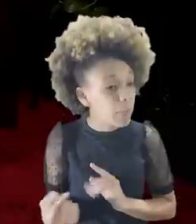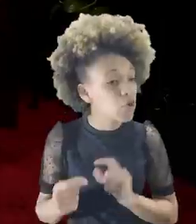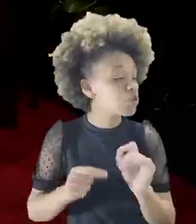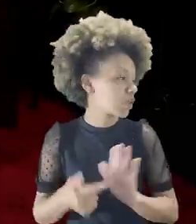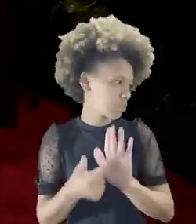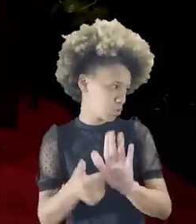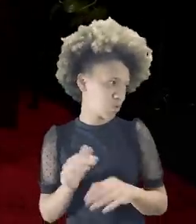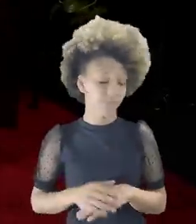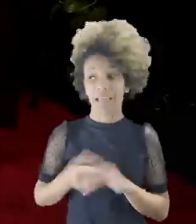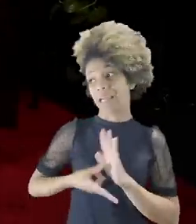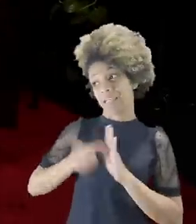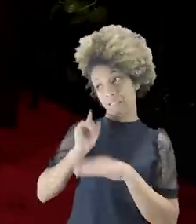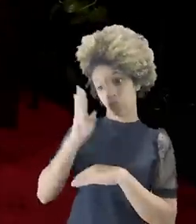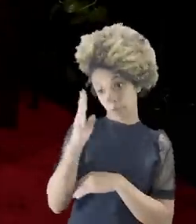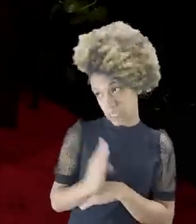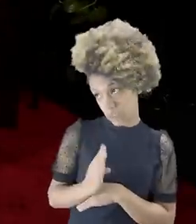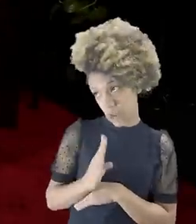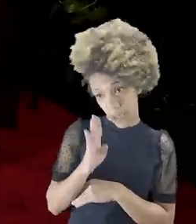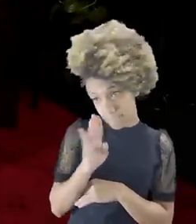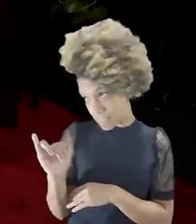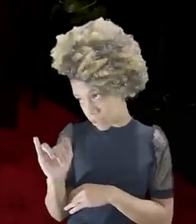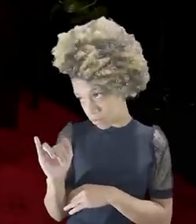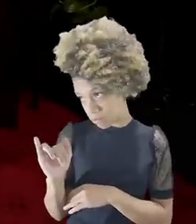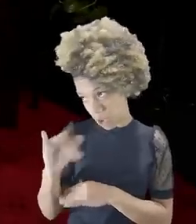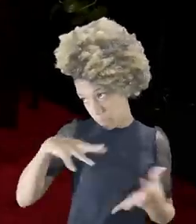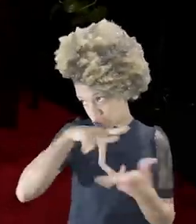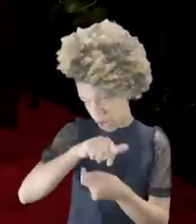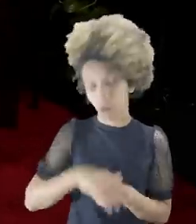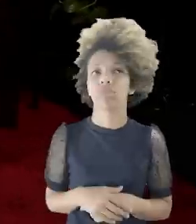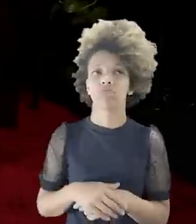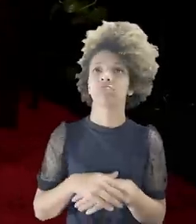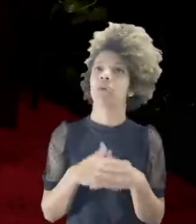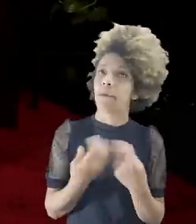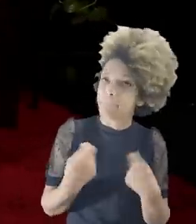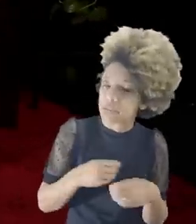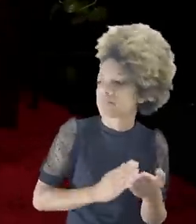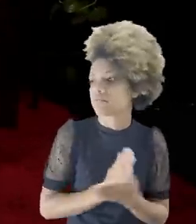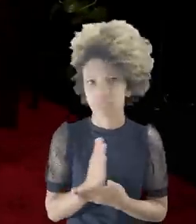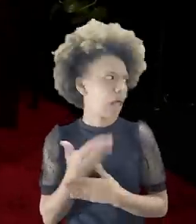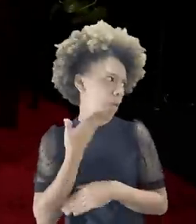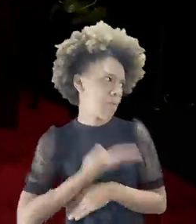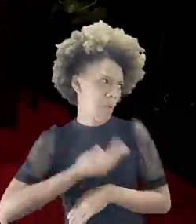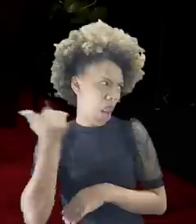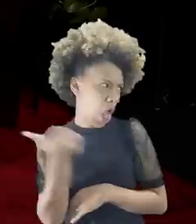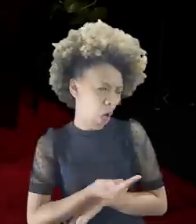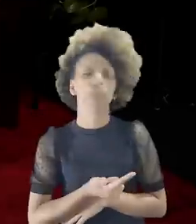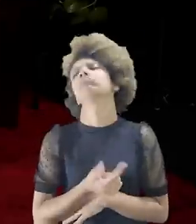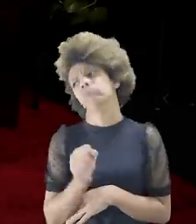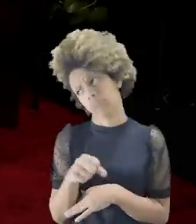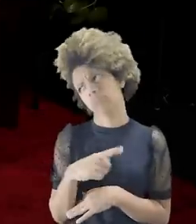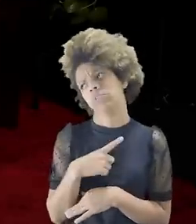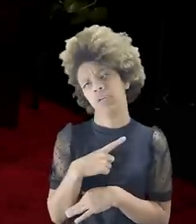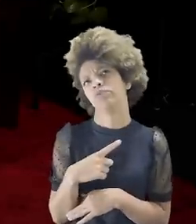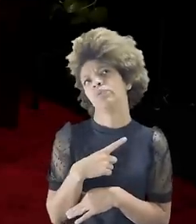Então antes daqui do Brasil era Campeão Mundial Olha lá a minha Marques a maori Passos Ali era melhor até do que a outra é nós